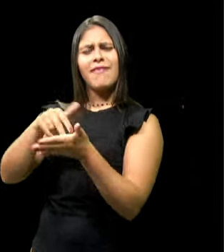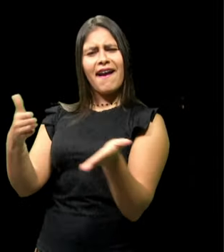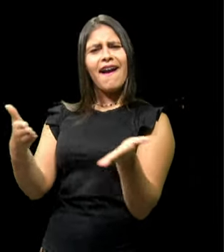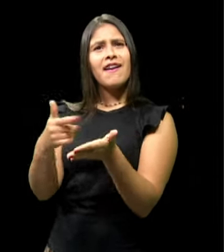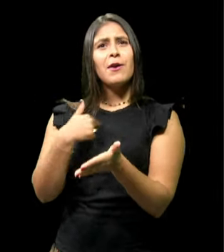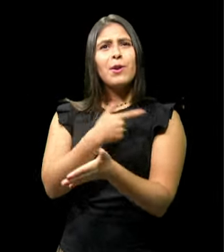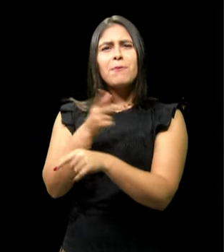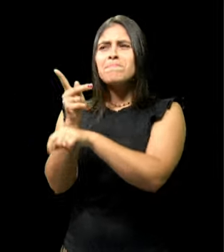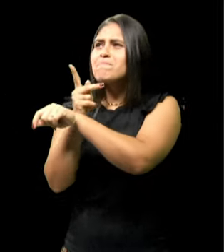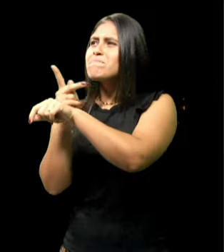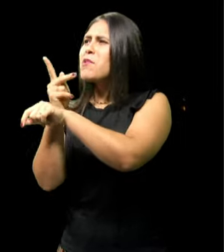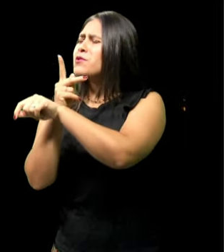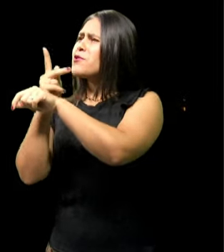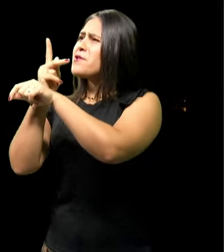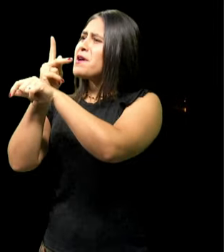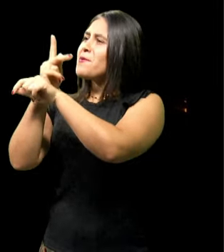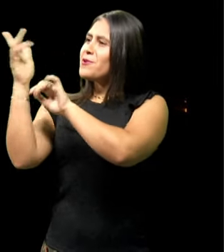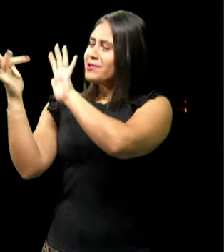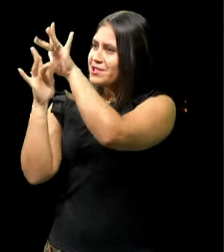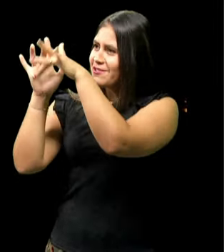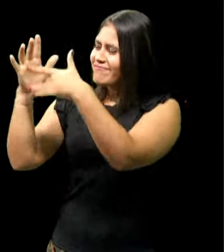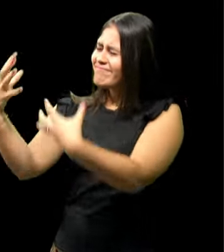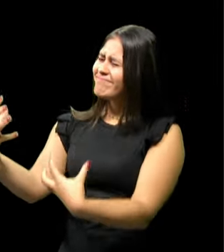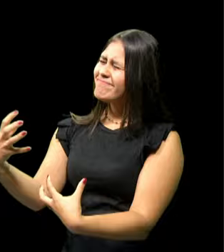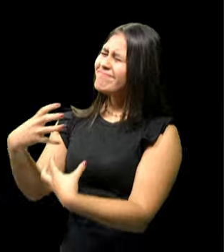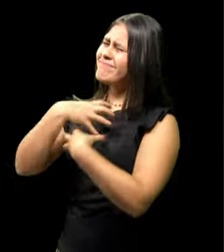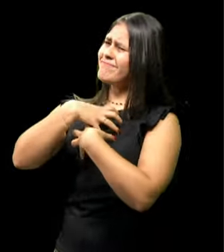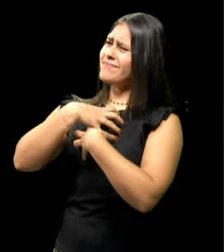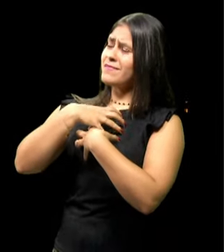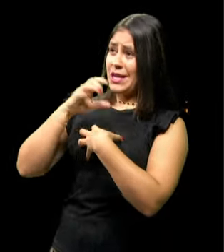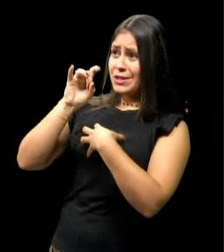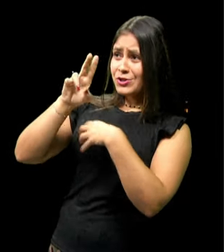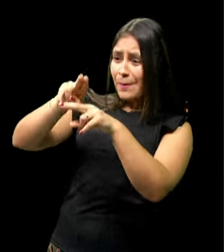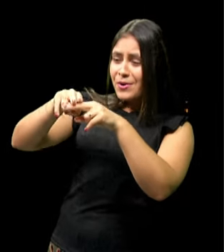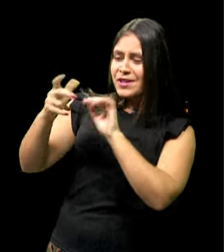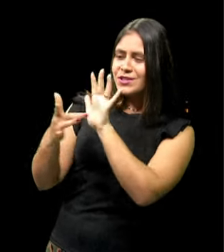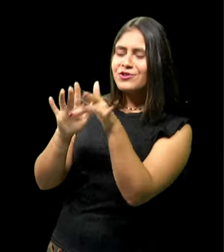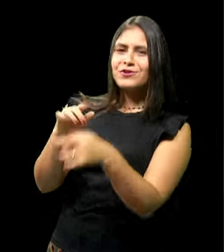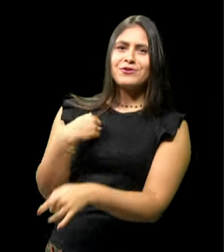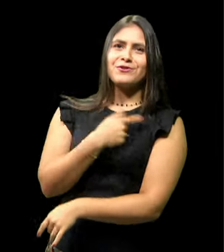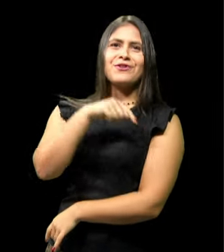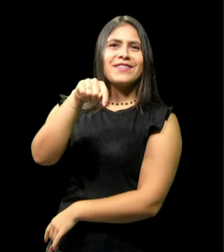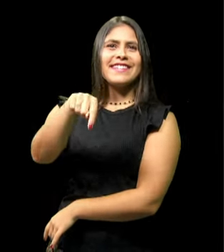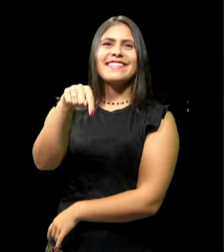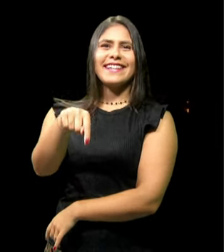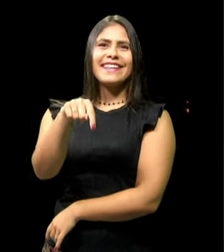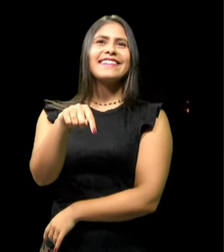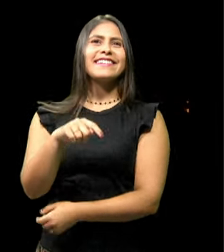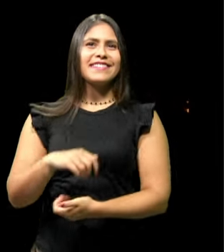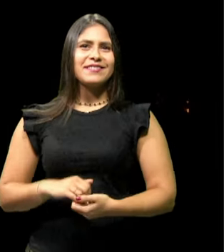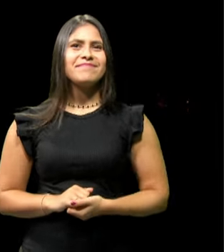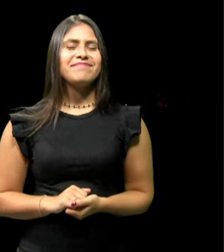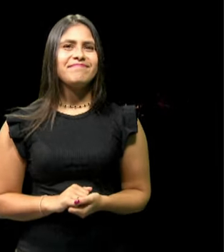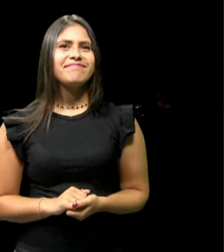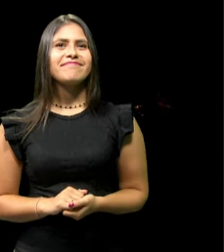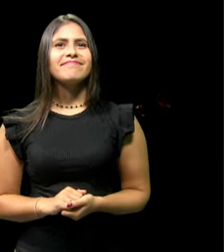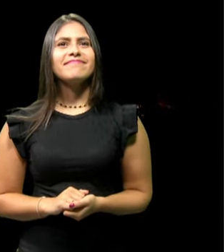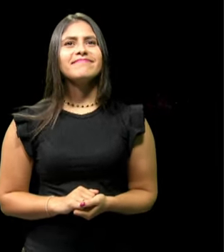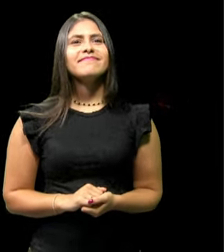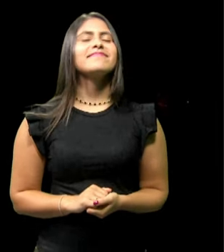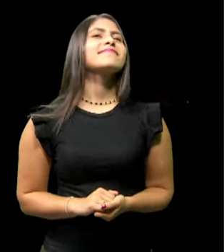Nós buscamos a Ti, Jesus. O Senhor é a razão, o Senhor é o motivo de nós estarmos aqui,